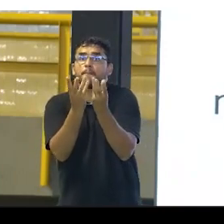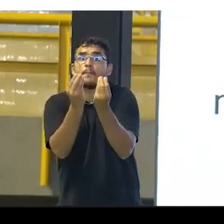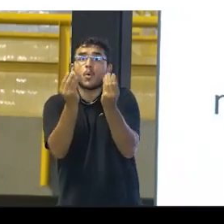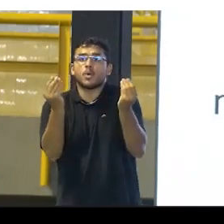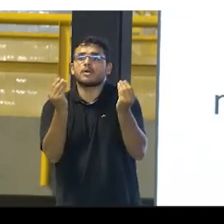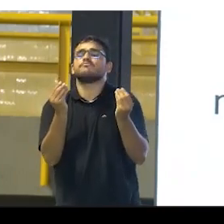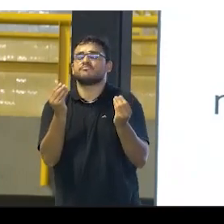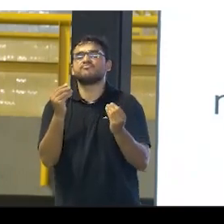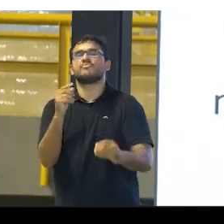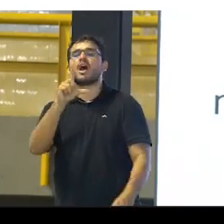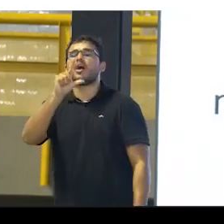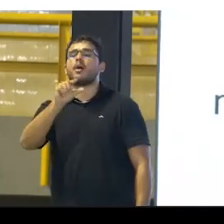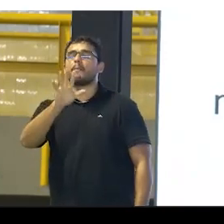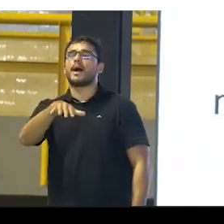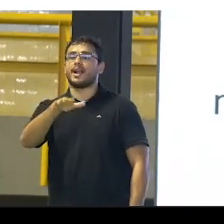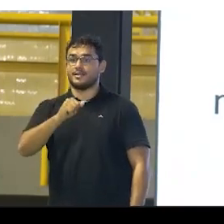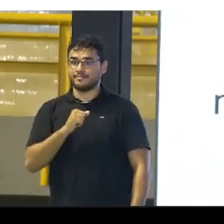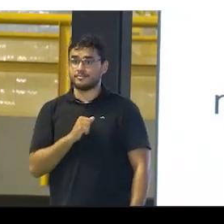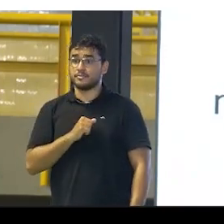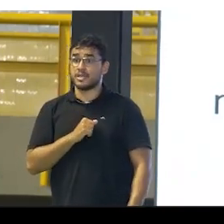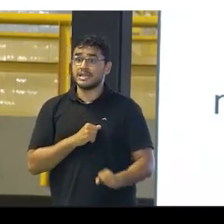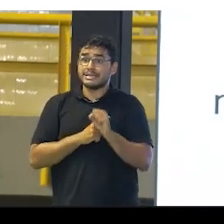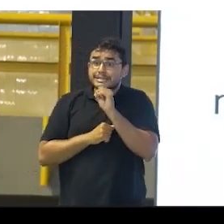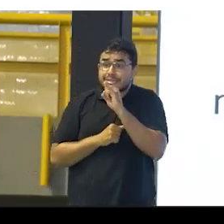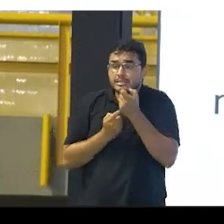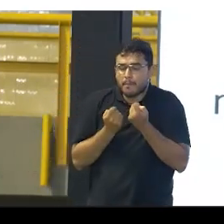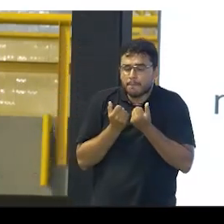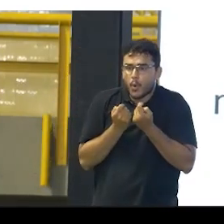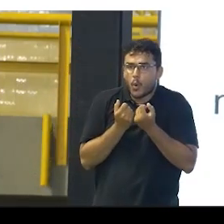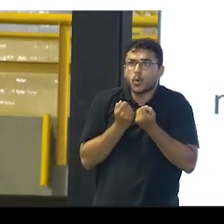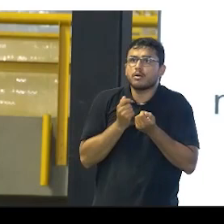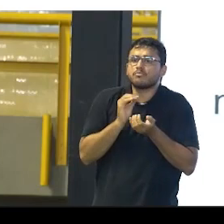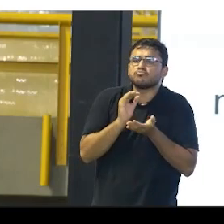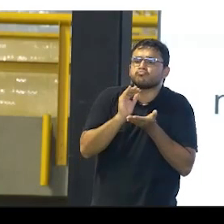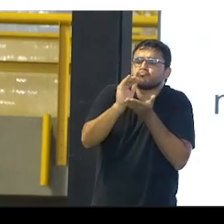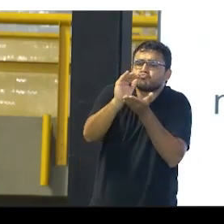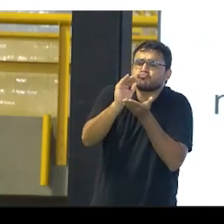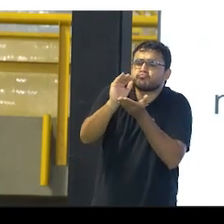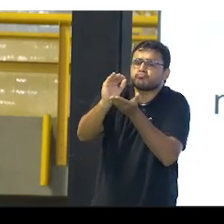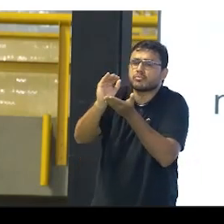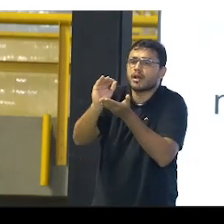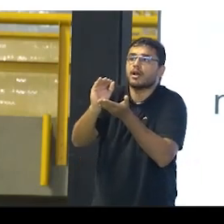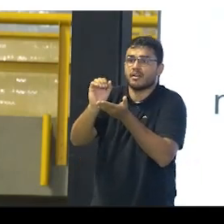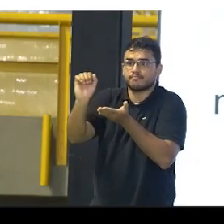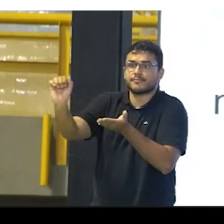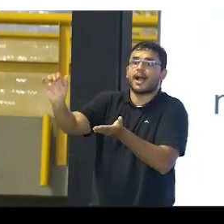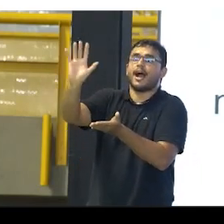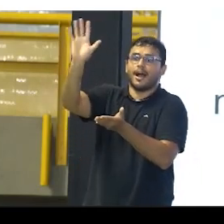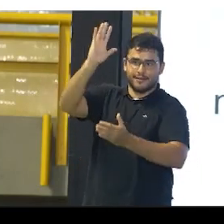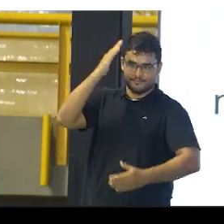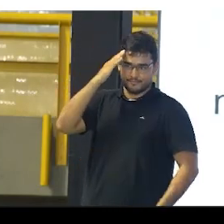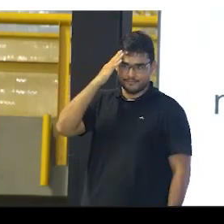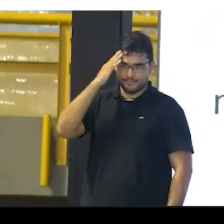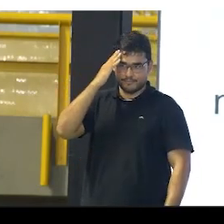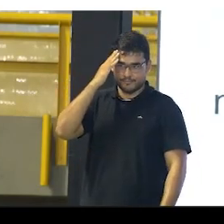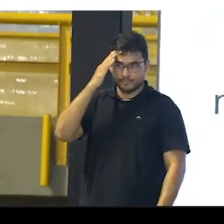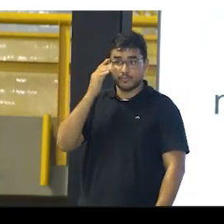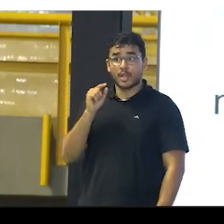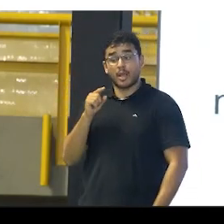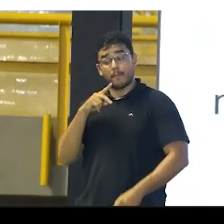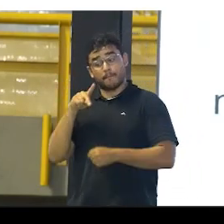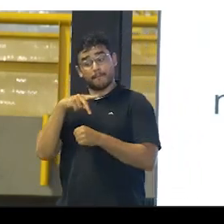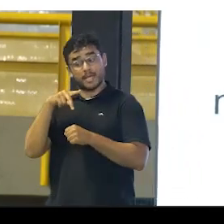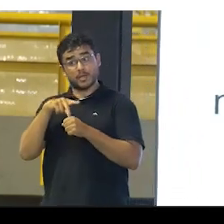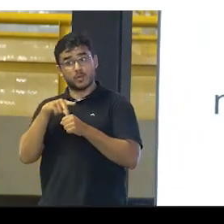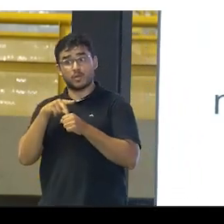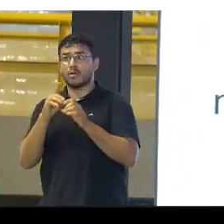vai afetar a oferta, a tendência é que o preço caia. No caso do petróleo, não. Você constata que sobra petróleo, mas o